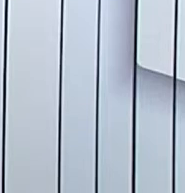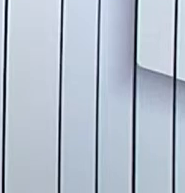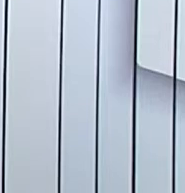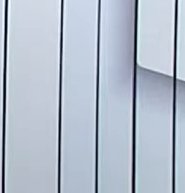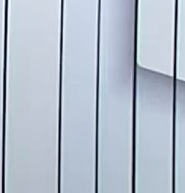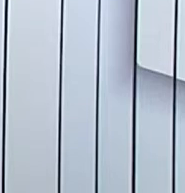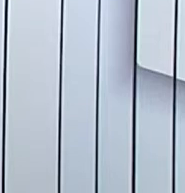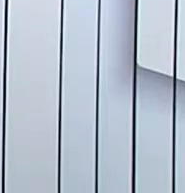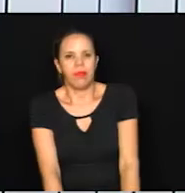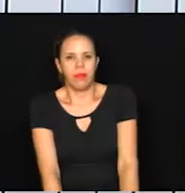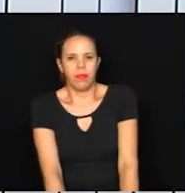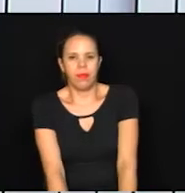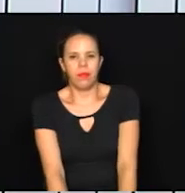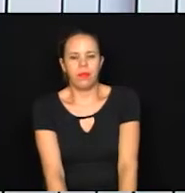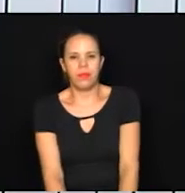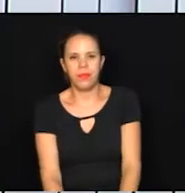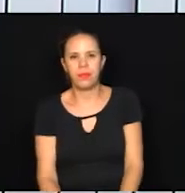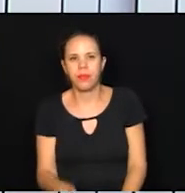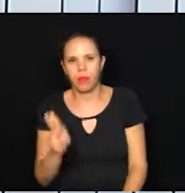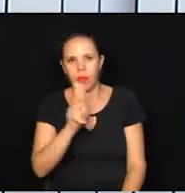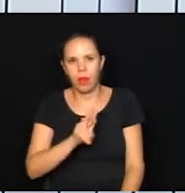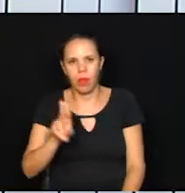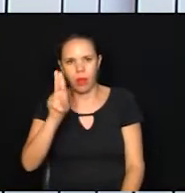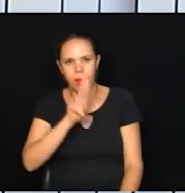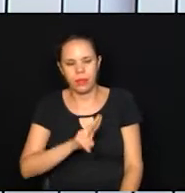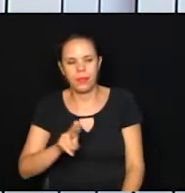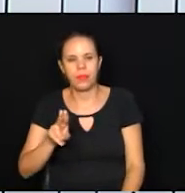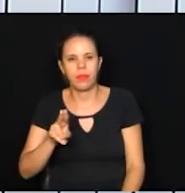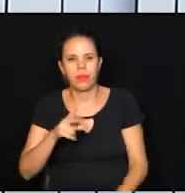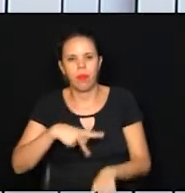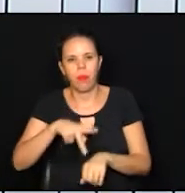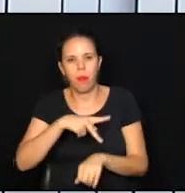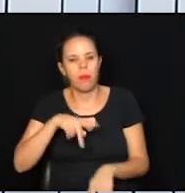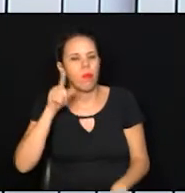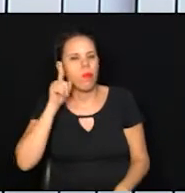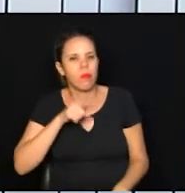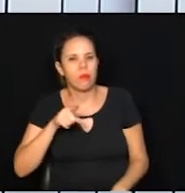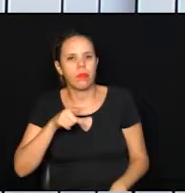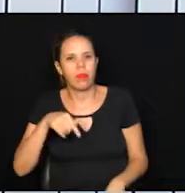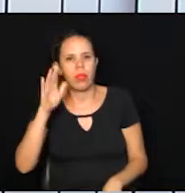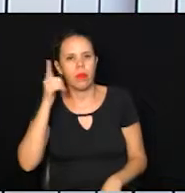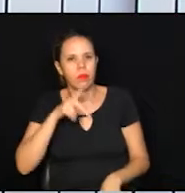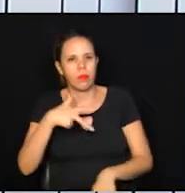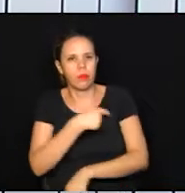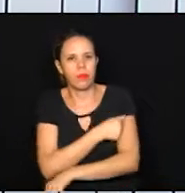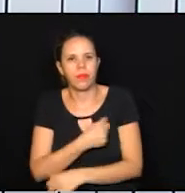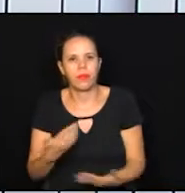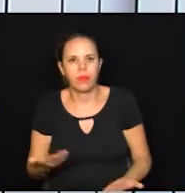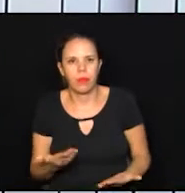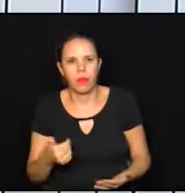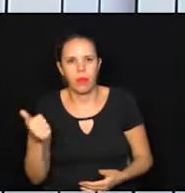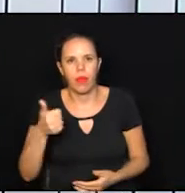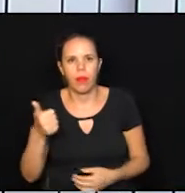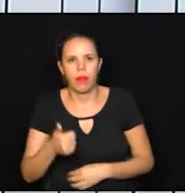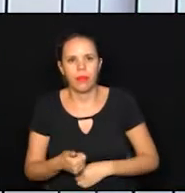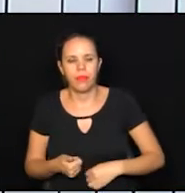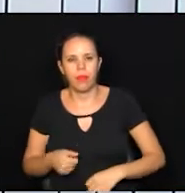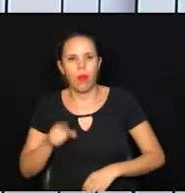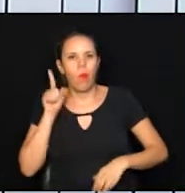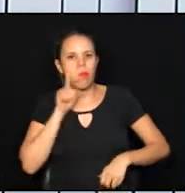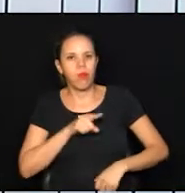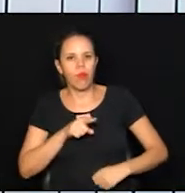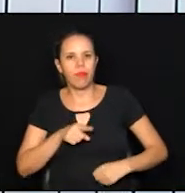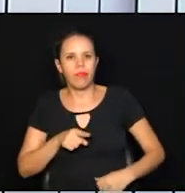De acordo com a Universidade de Oxford, os países que mais vacinaram até agora são, em primeiro lugar,